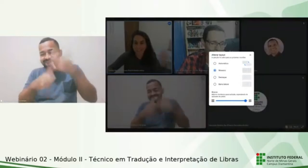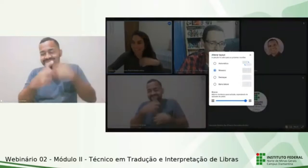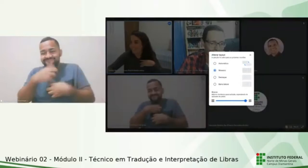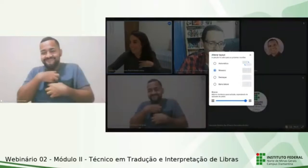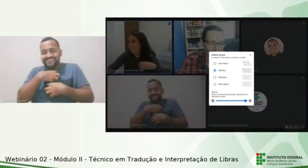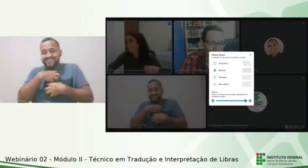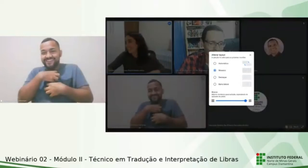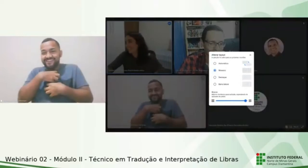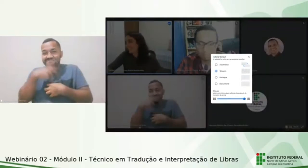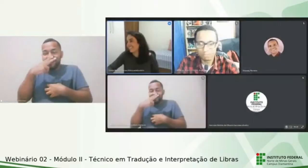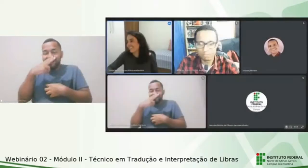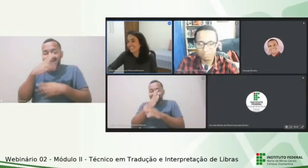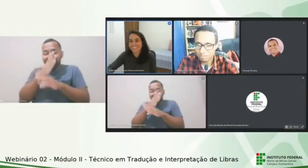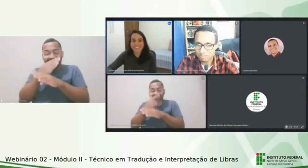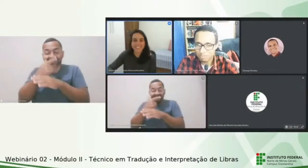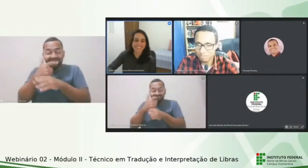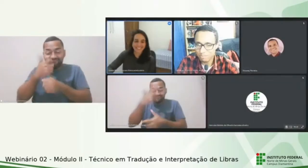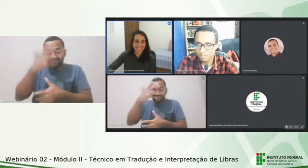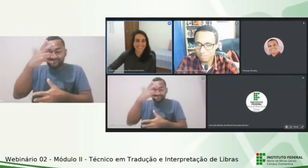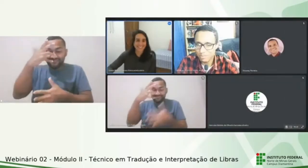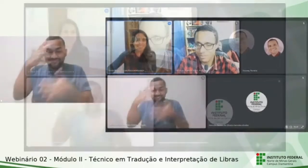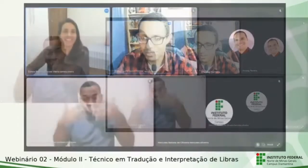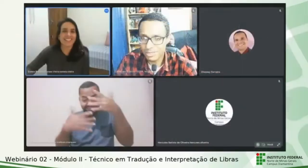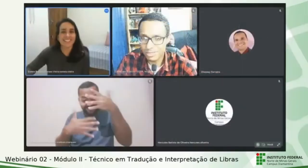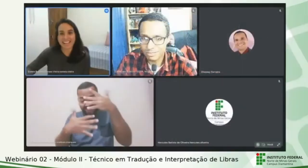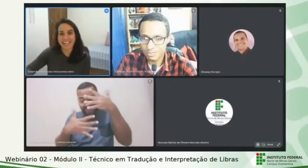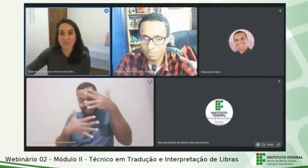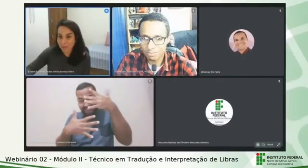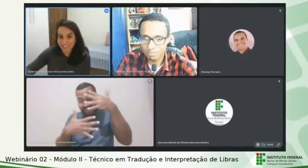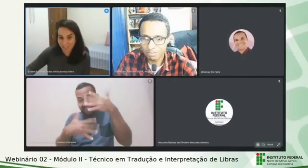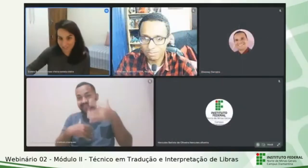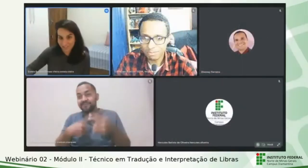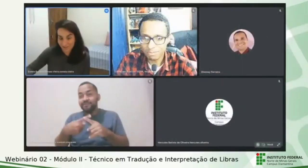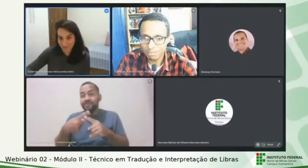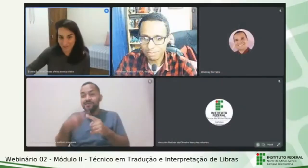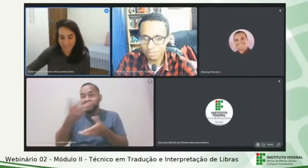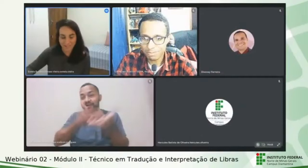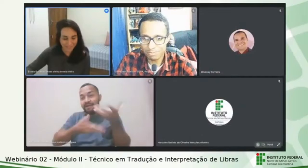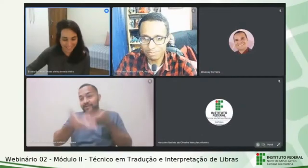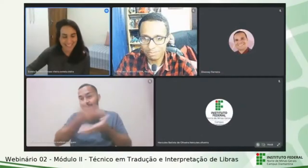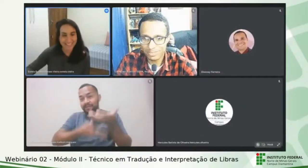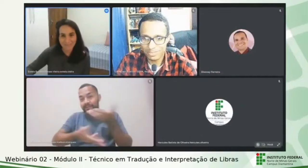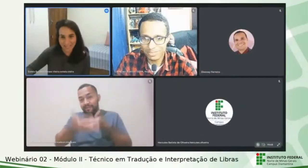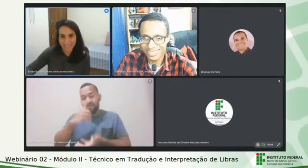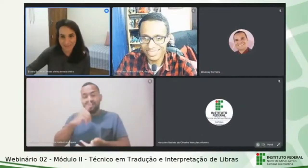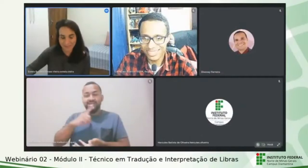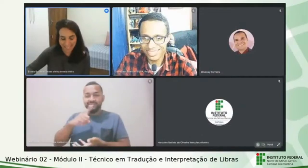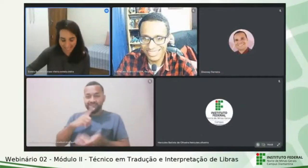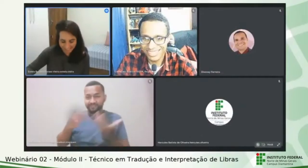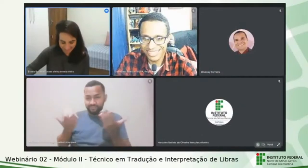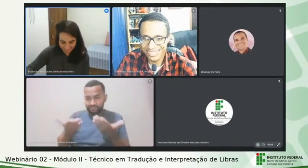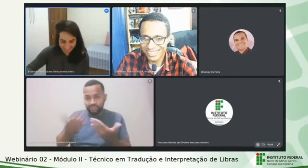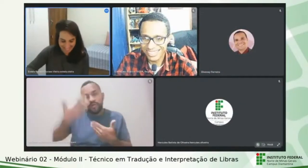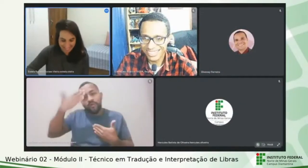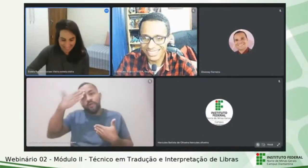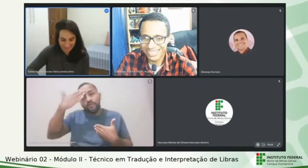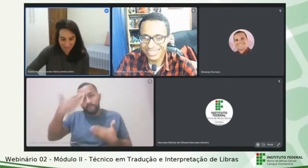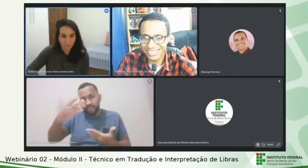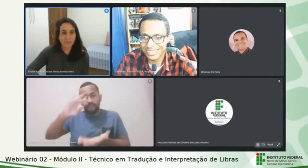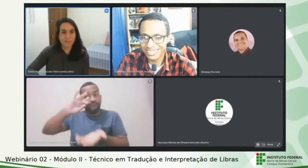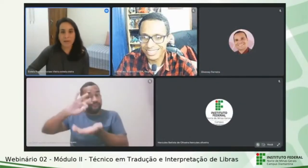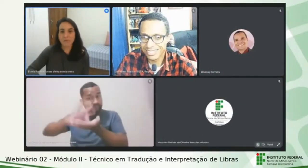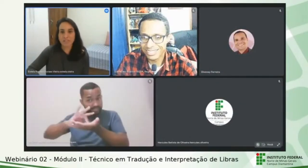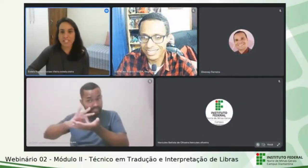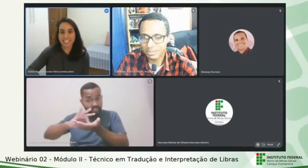aqui de tantas interações que tivemos hoje. Obrigada mesmo, tá?